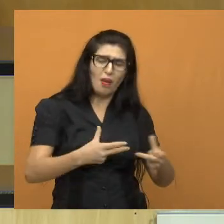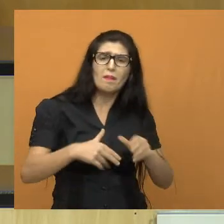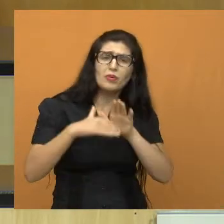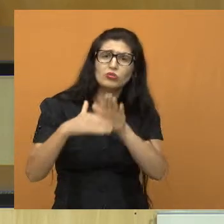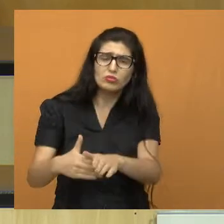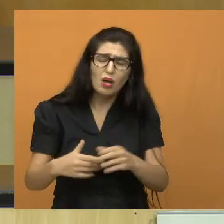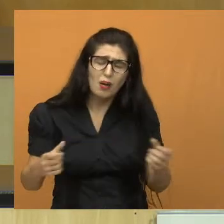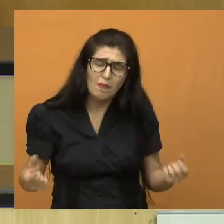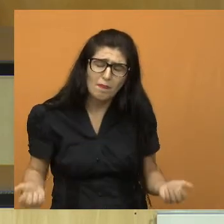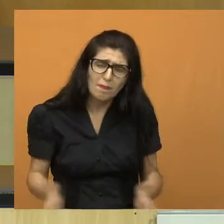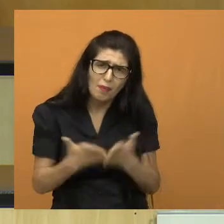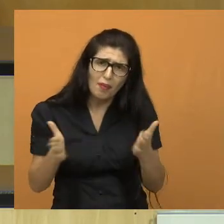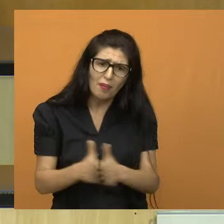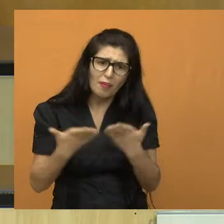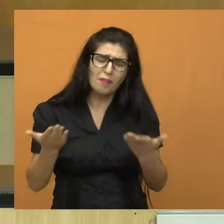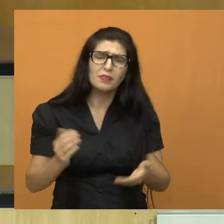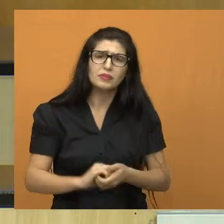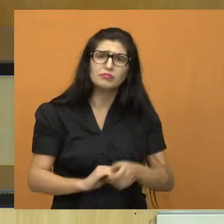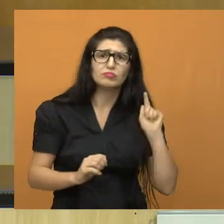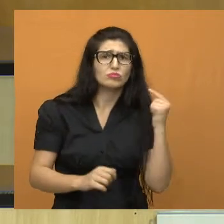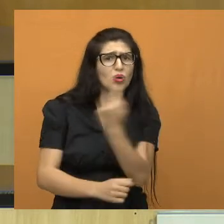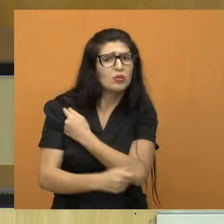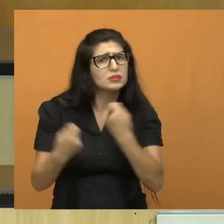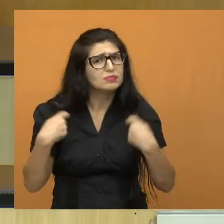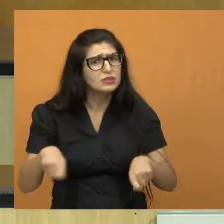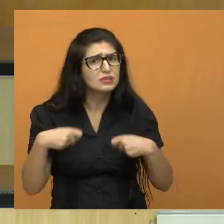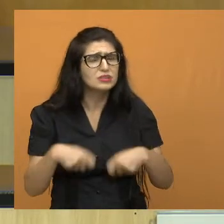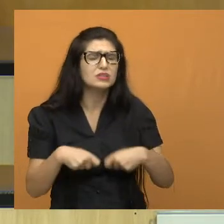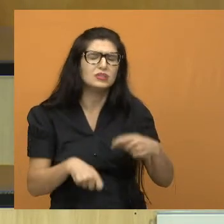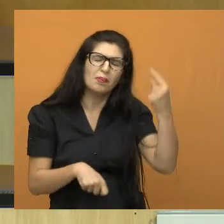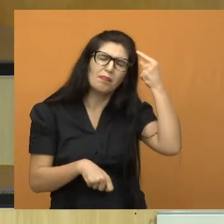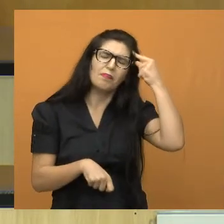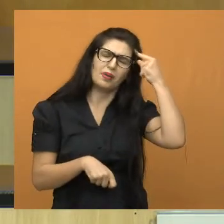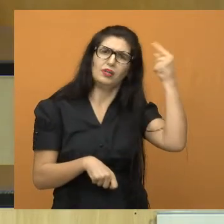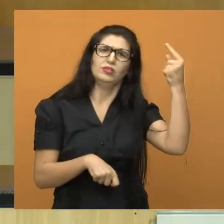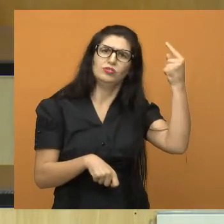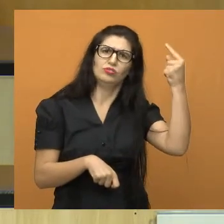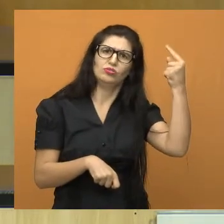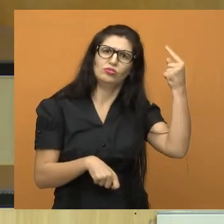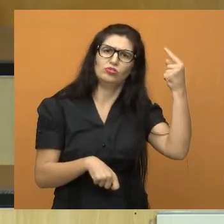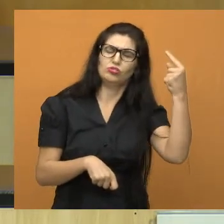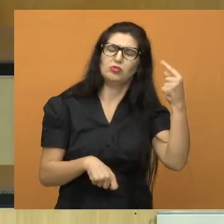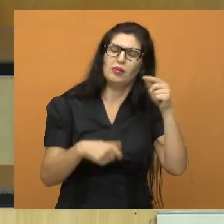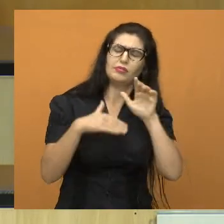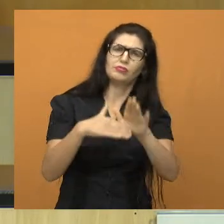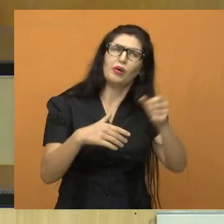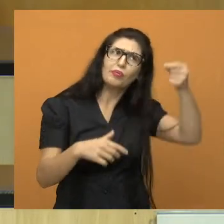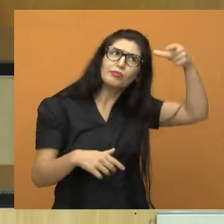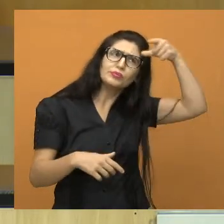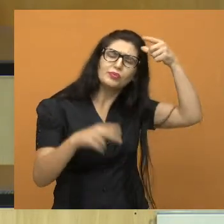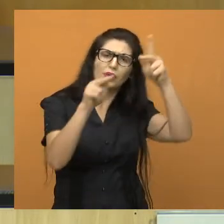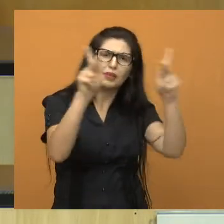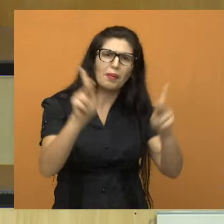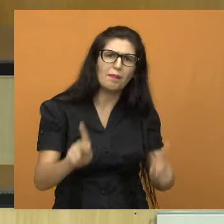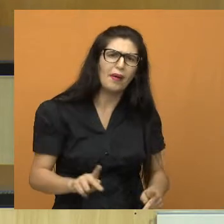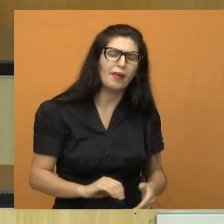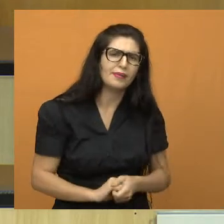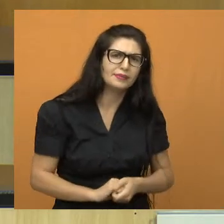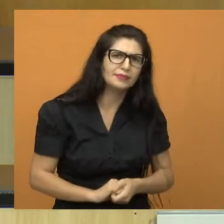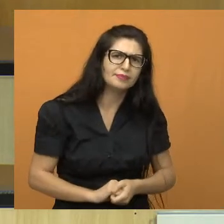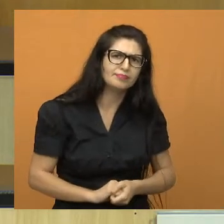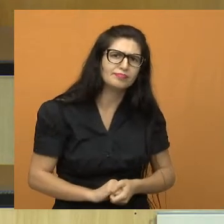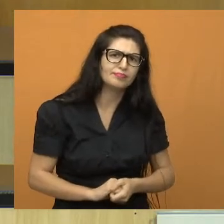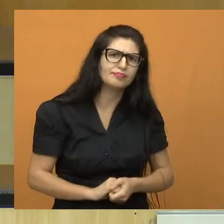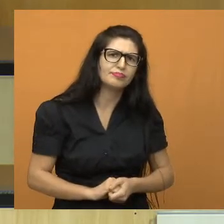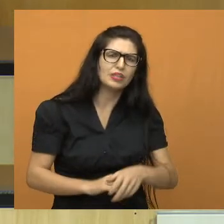nós precisamos, enquanto conscientes, que nós devemos ser protagonistas da cultura da paz, foi quando ele bateu na porta, foi